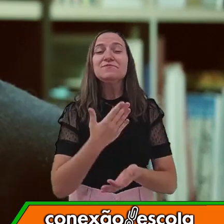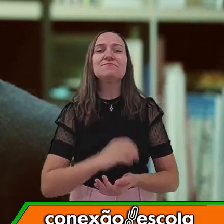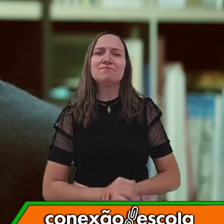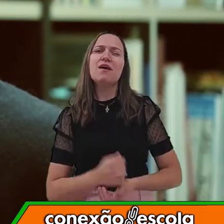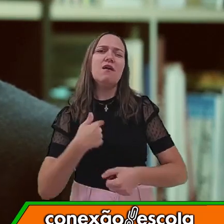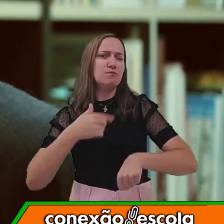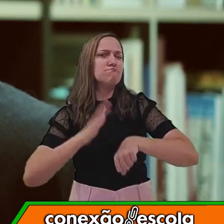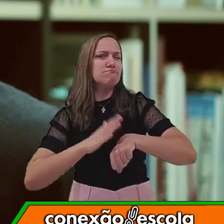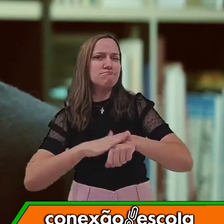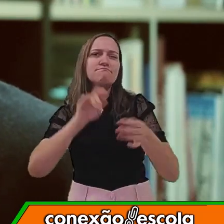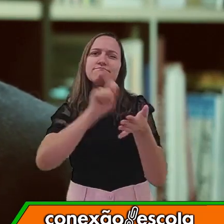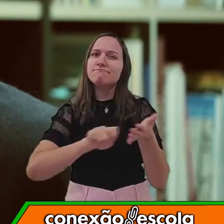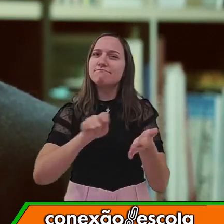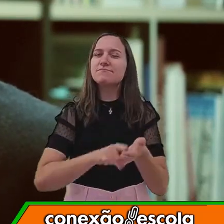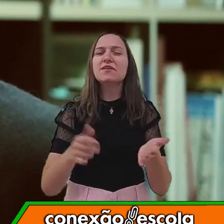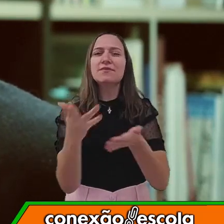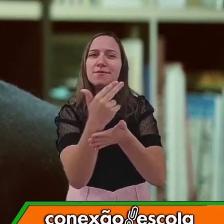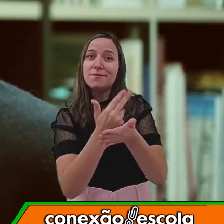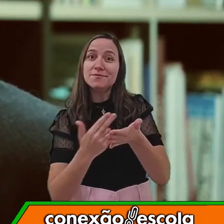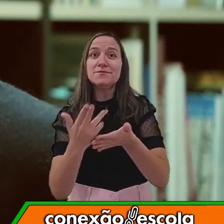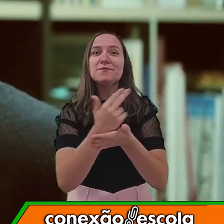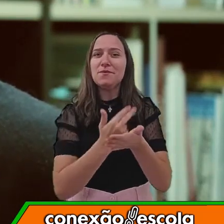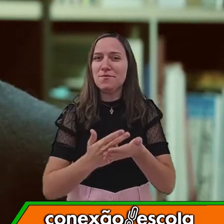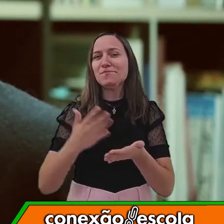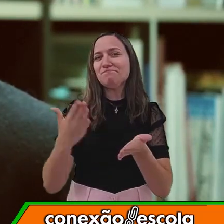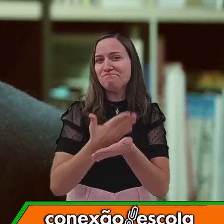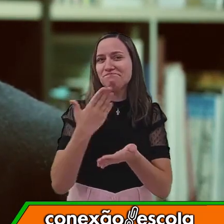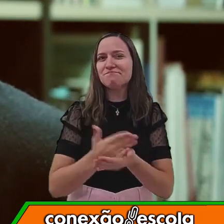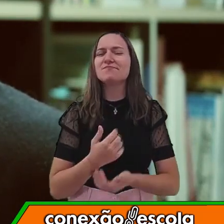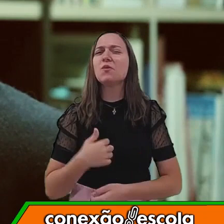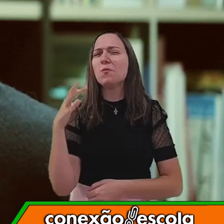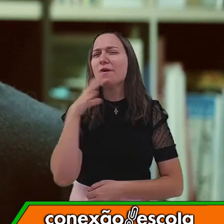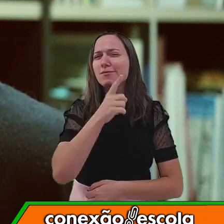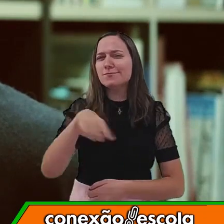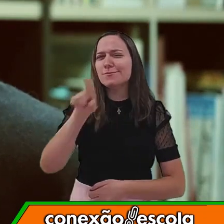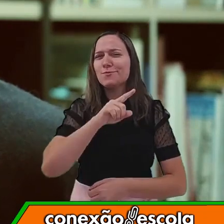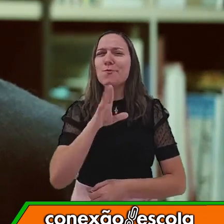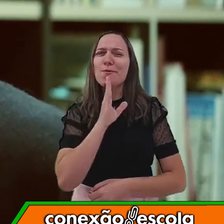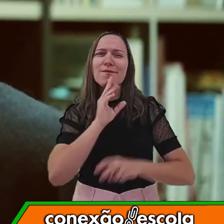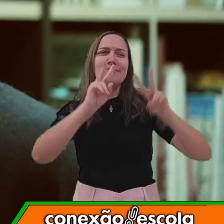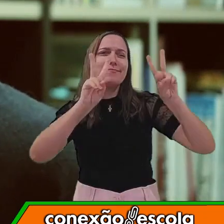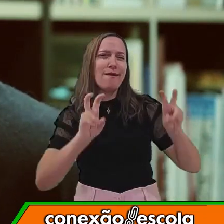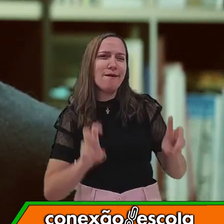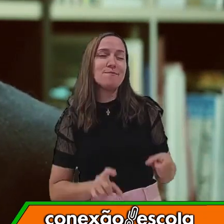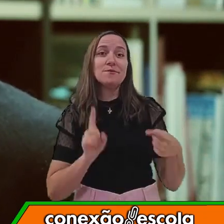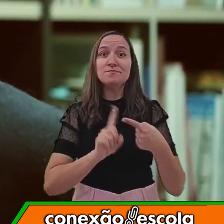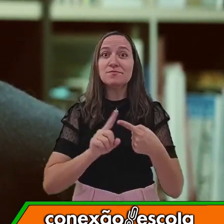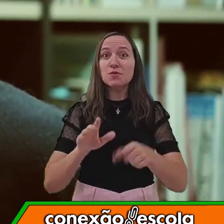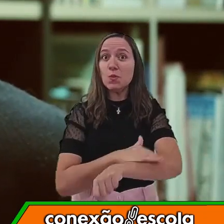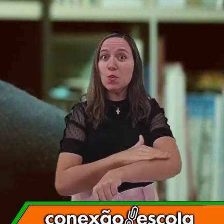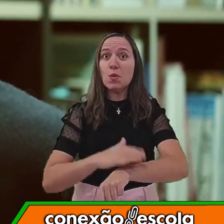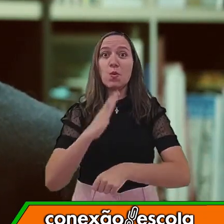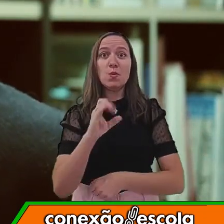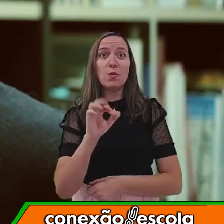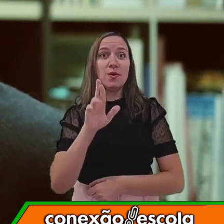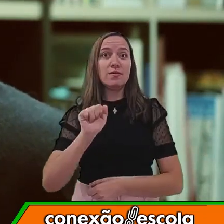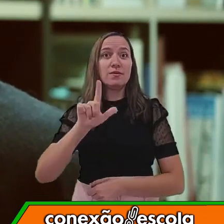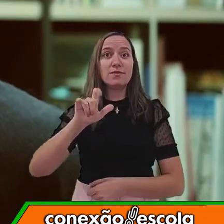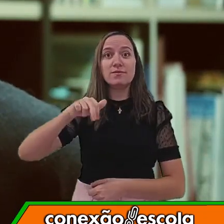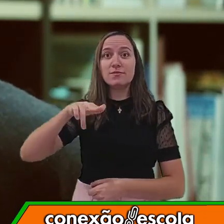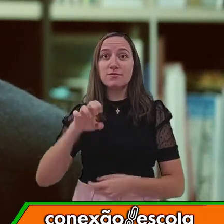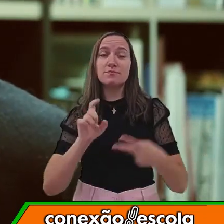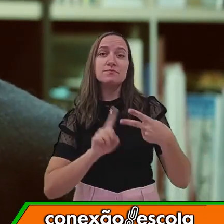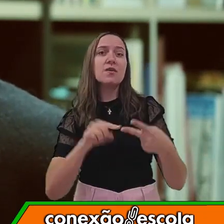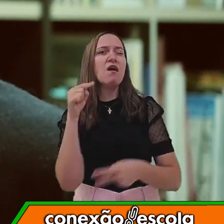os meus próprios livros. Talvez vocês conheçam algum deles, como por exemplo A Cor de Coraline, Este é o